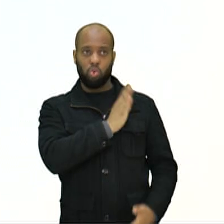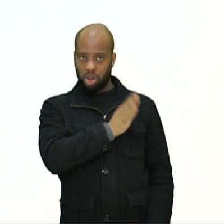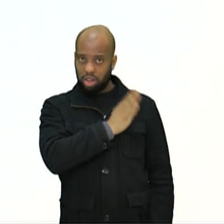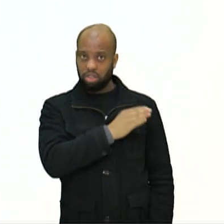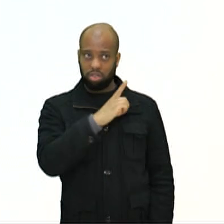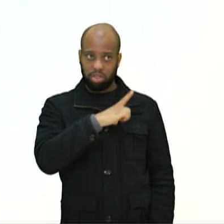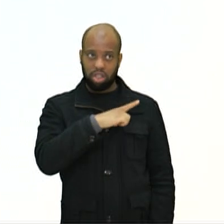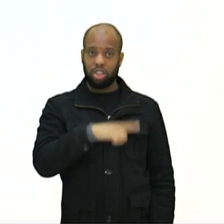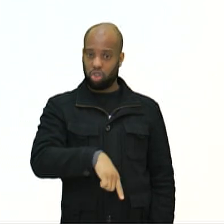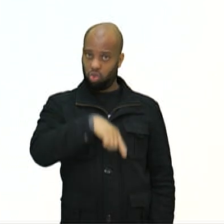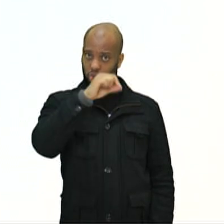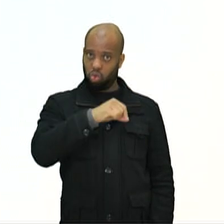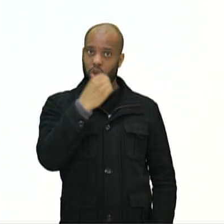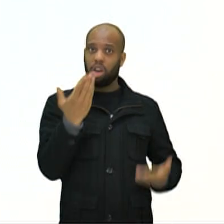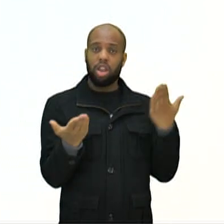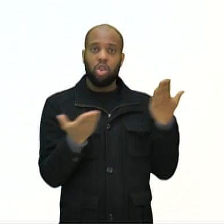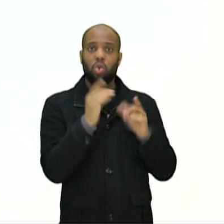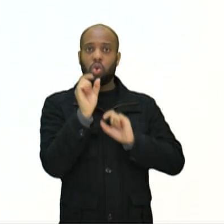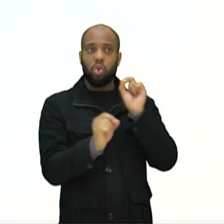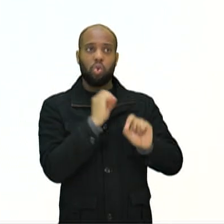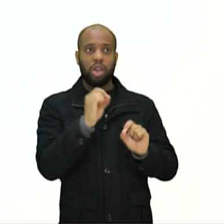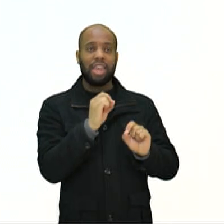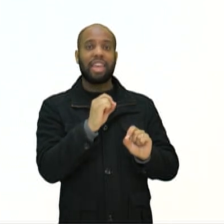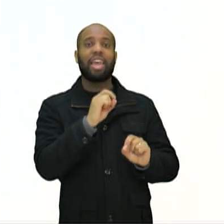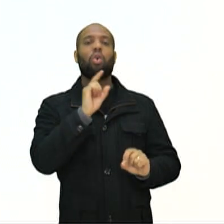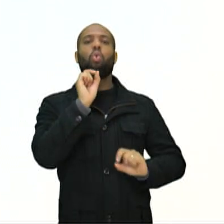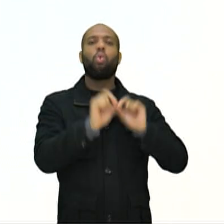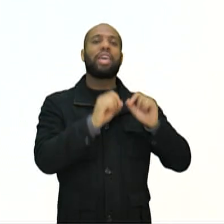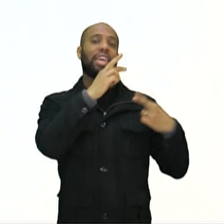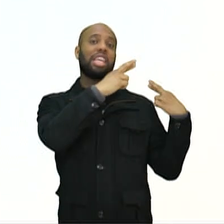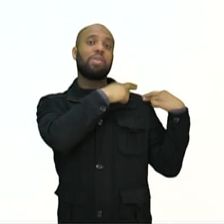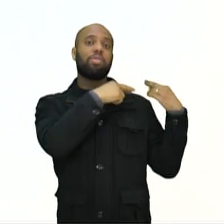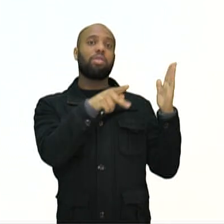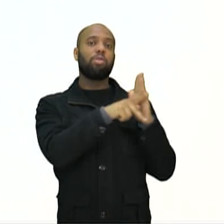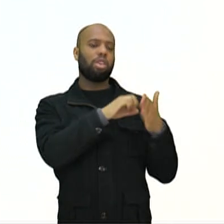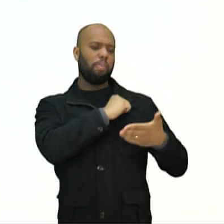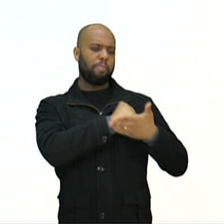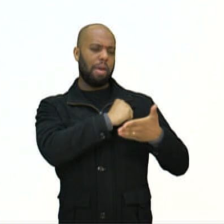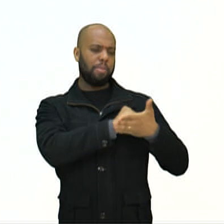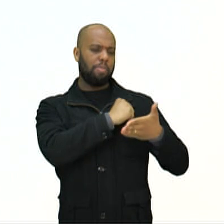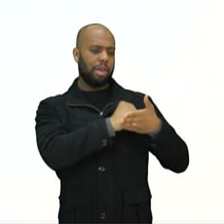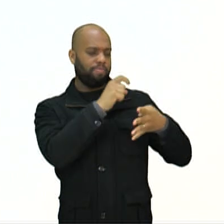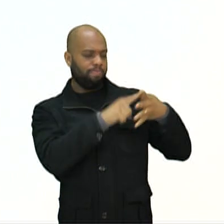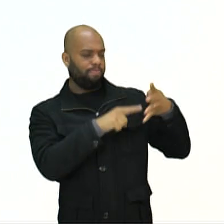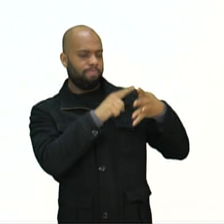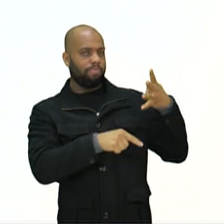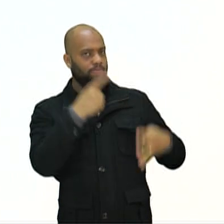Purkinje. Qual desses elementos é o responsável pela frequência cardíaca? Pensem e respondam.